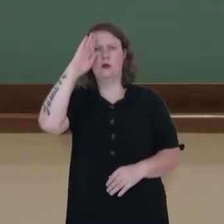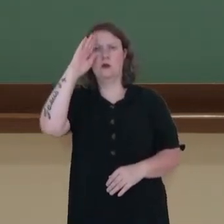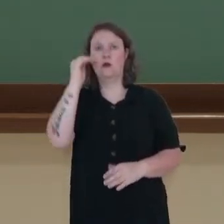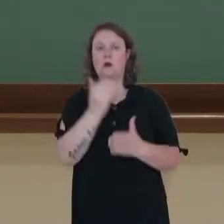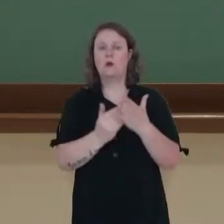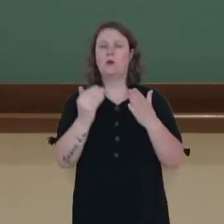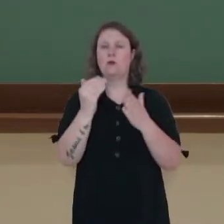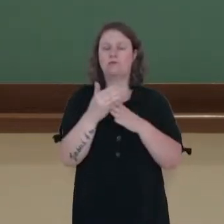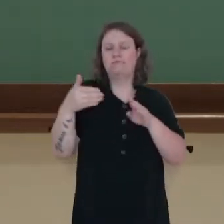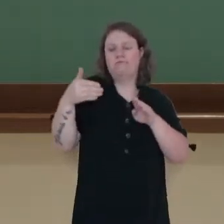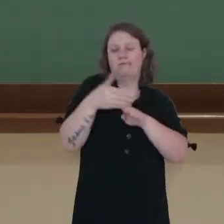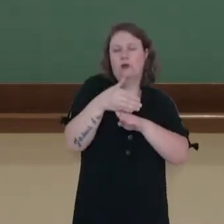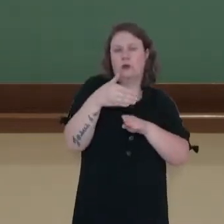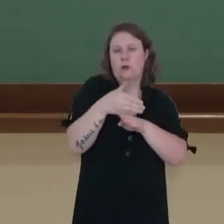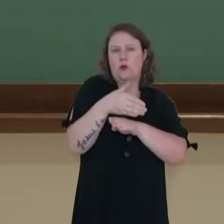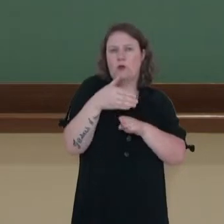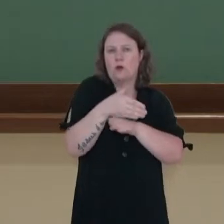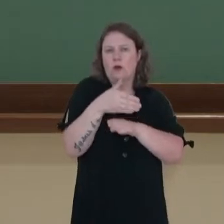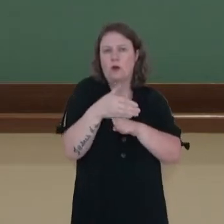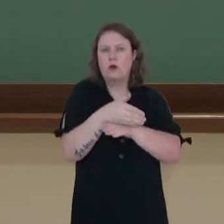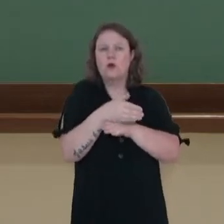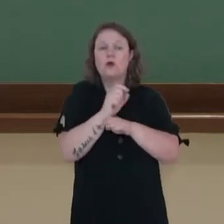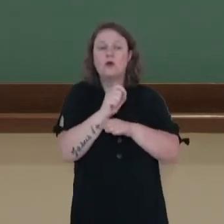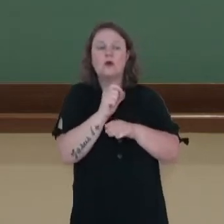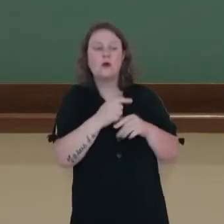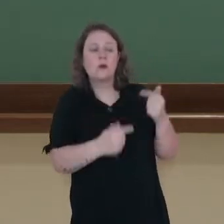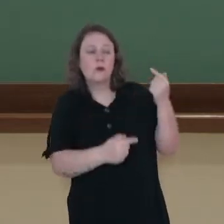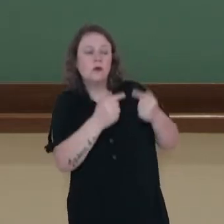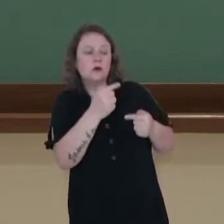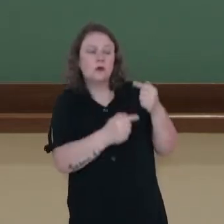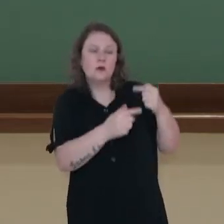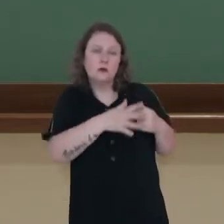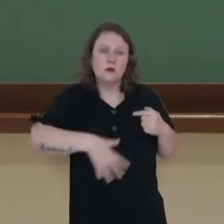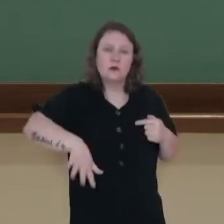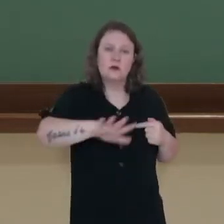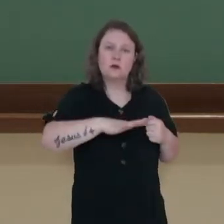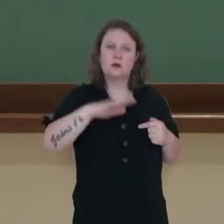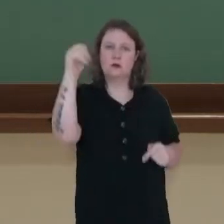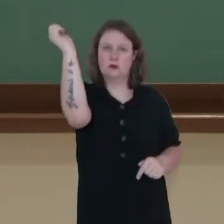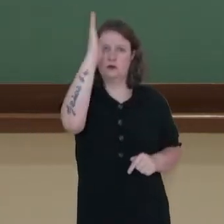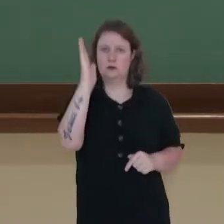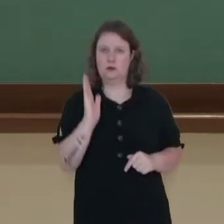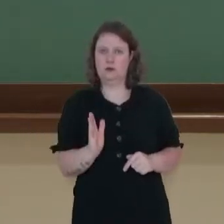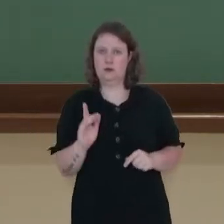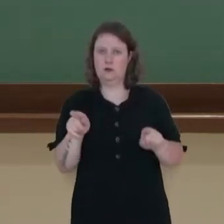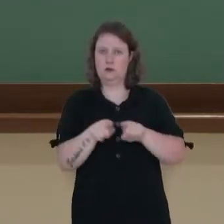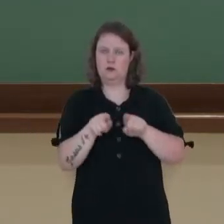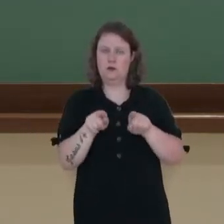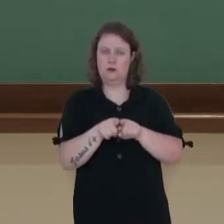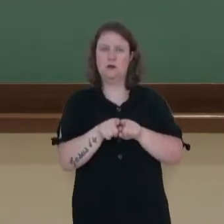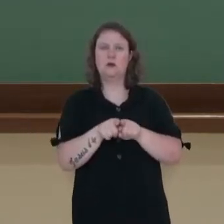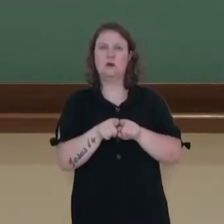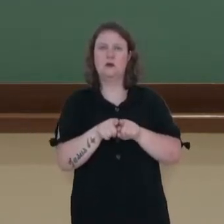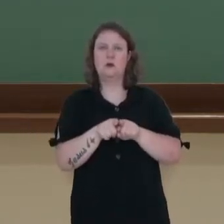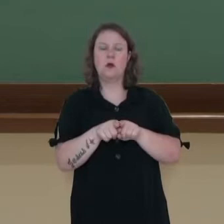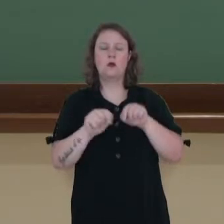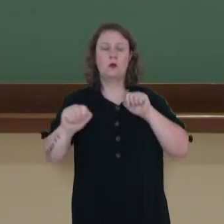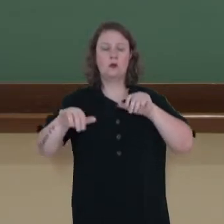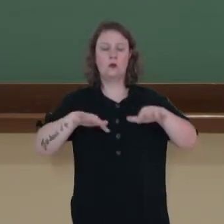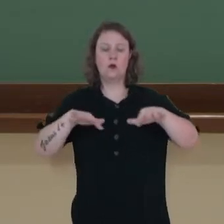maior participação na vida política do Brasil. E eles passam a integrar as fileiras do